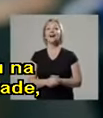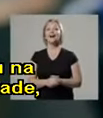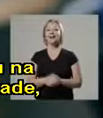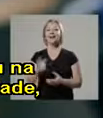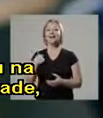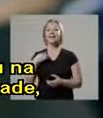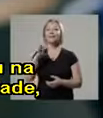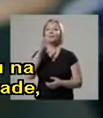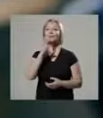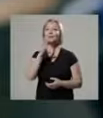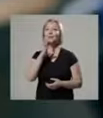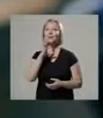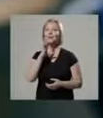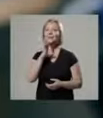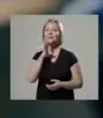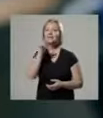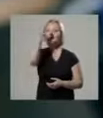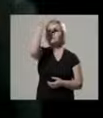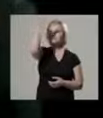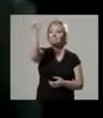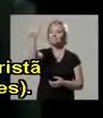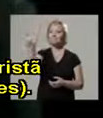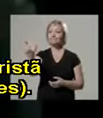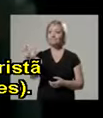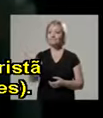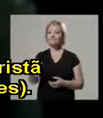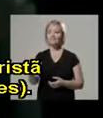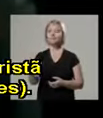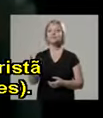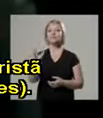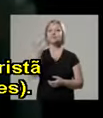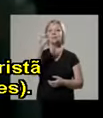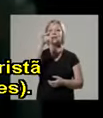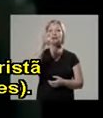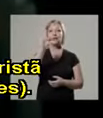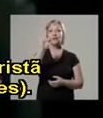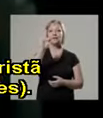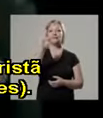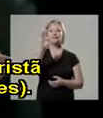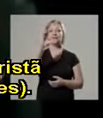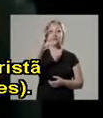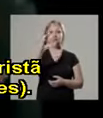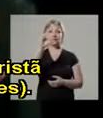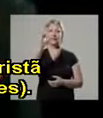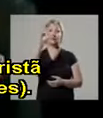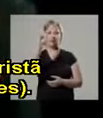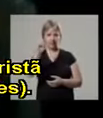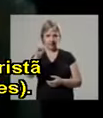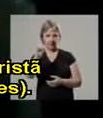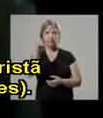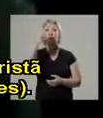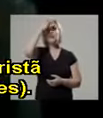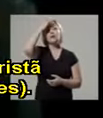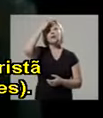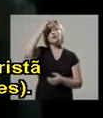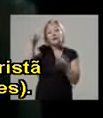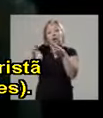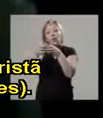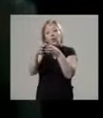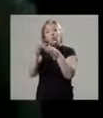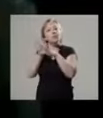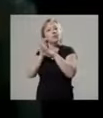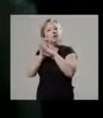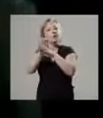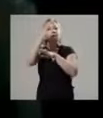entrou na minha vida a fraternidade, a FCD, Fraternidade Cristã de